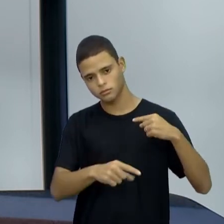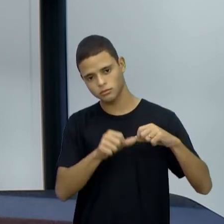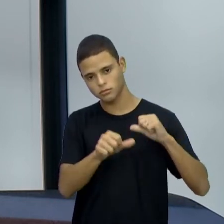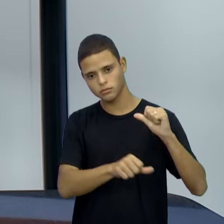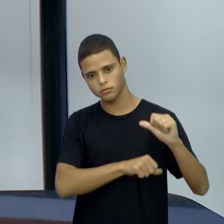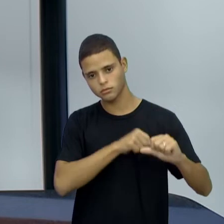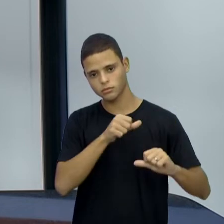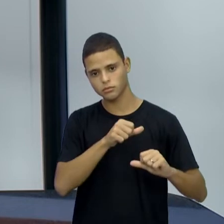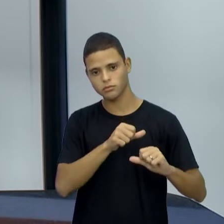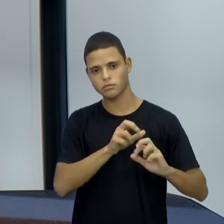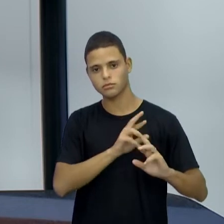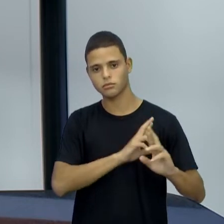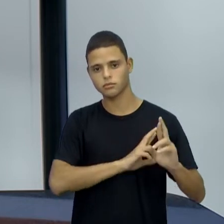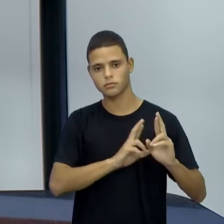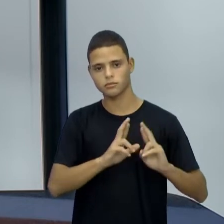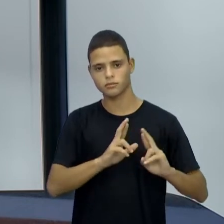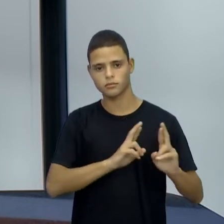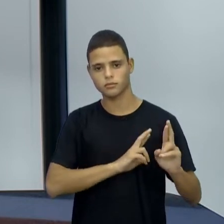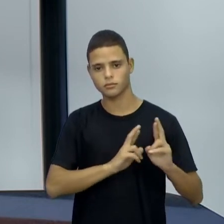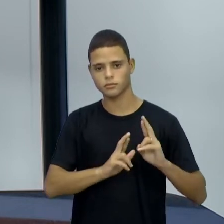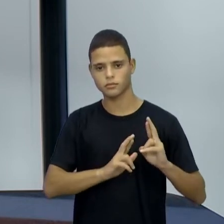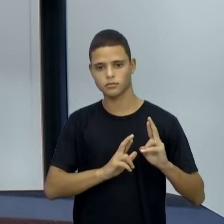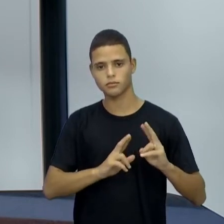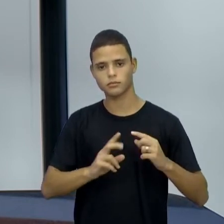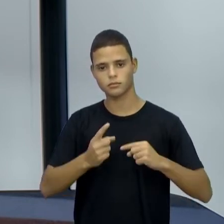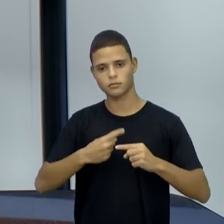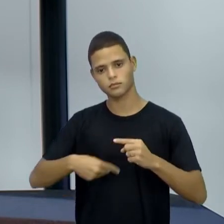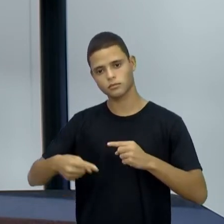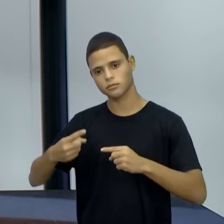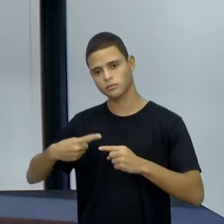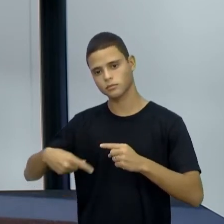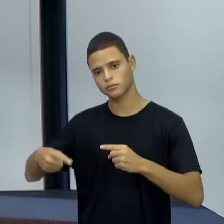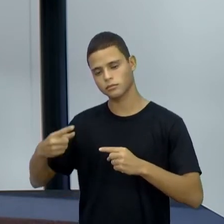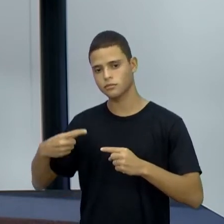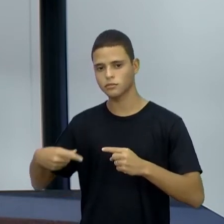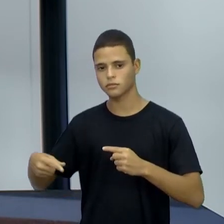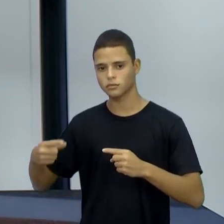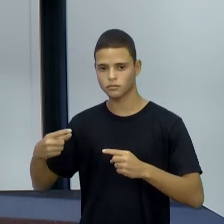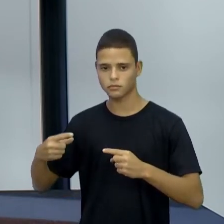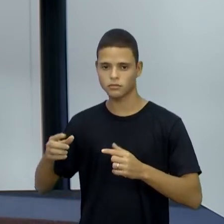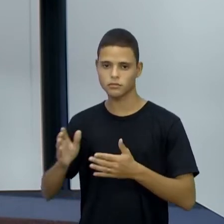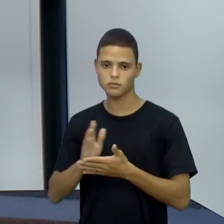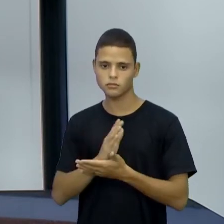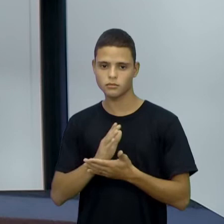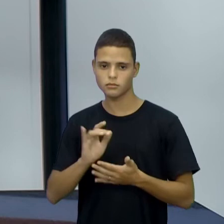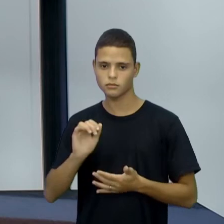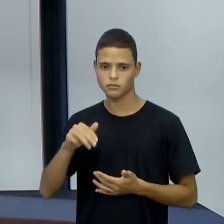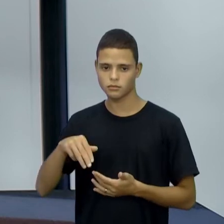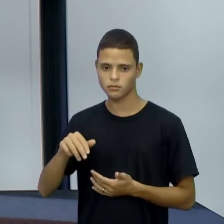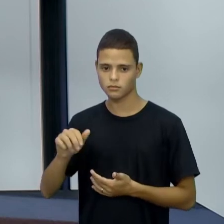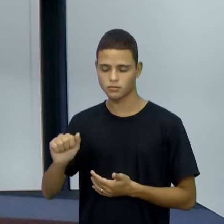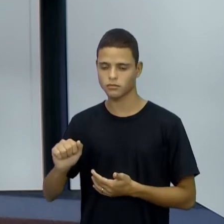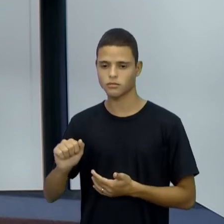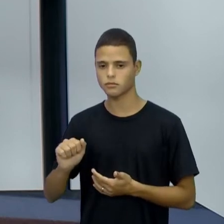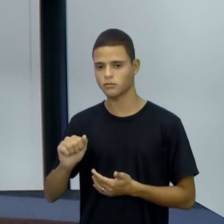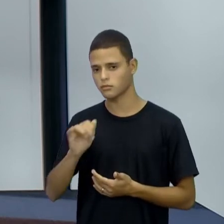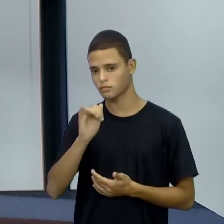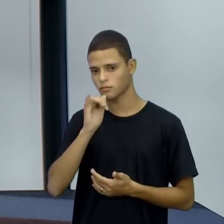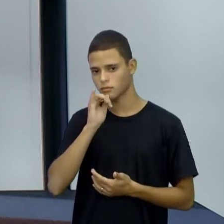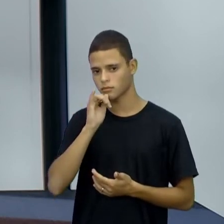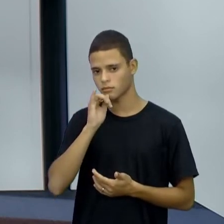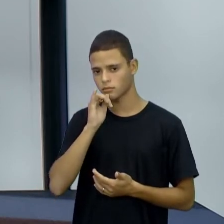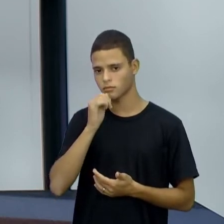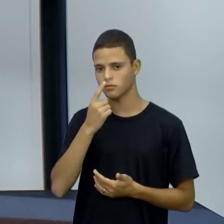conectada aqui, né? Com isso aqui é o nosso gerador, com um esquema de ímãs. Eu estou representando aqui por essa